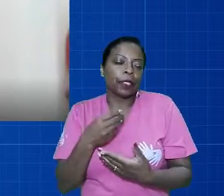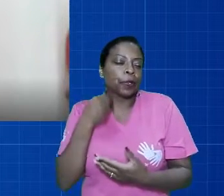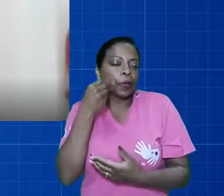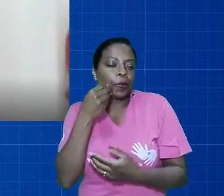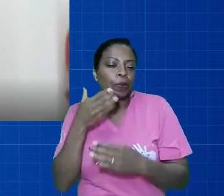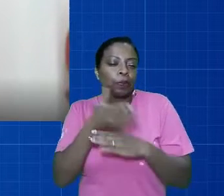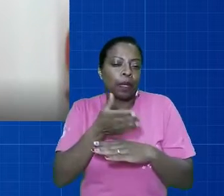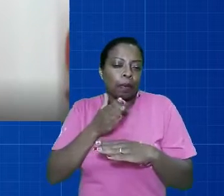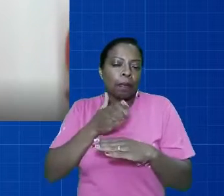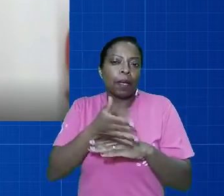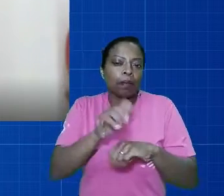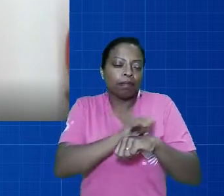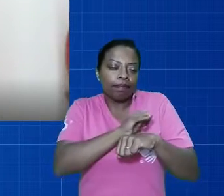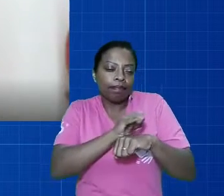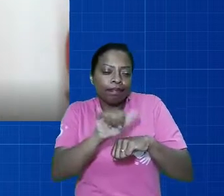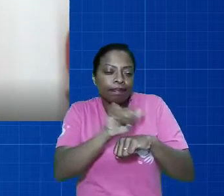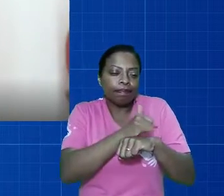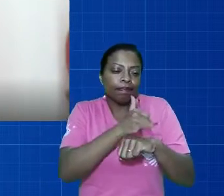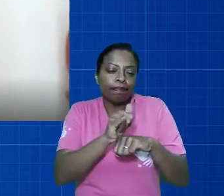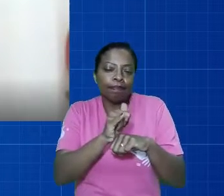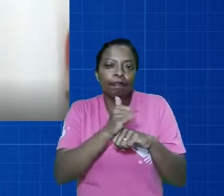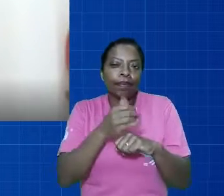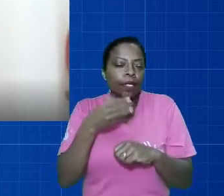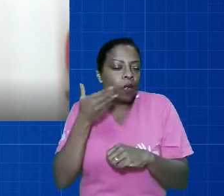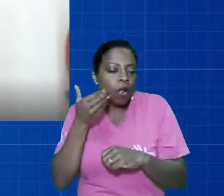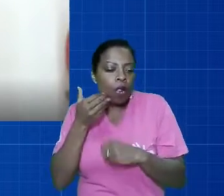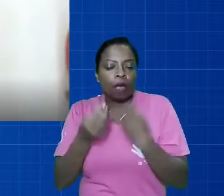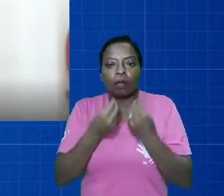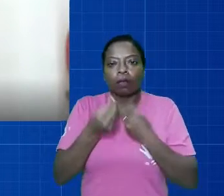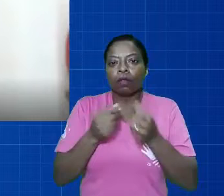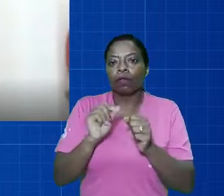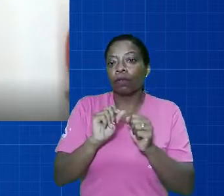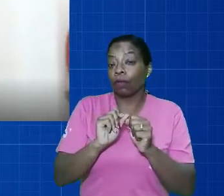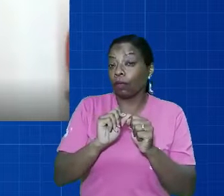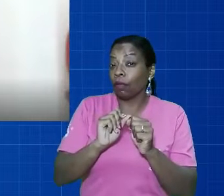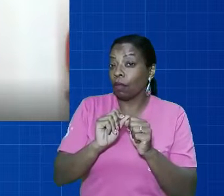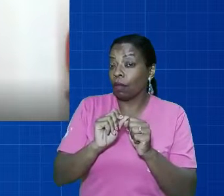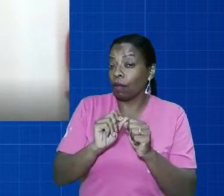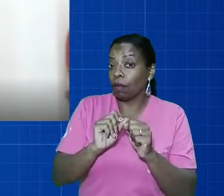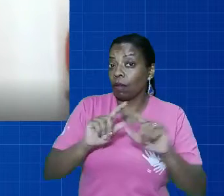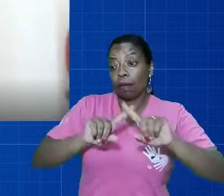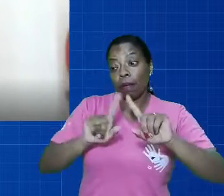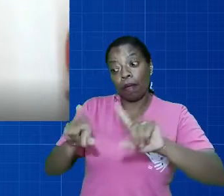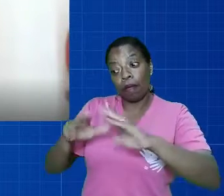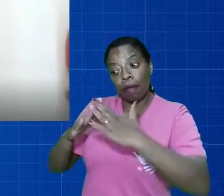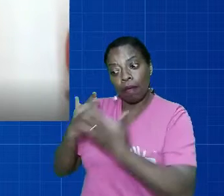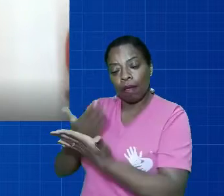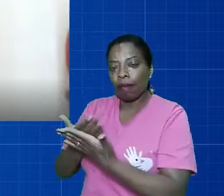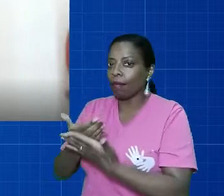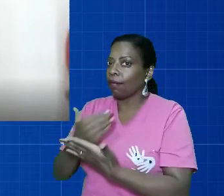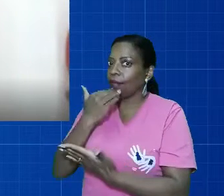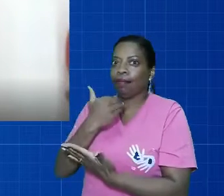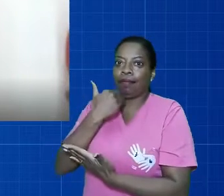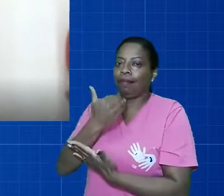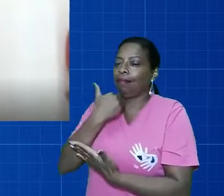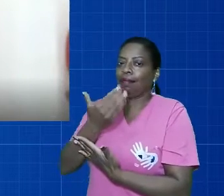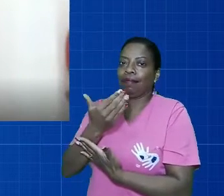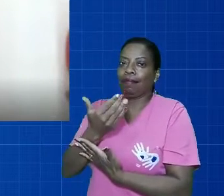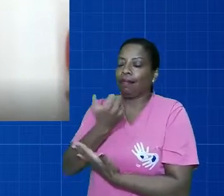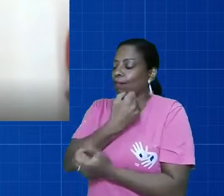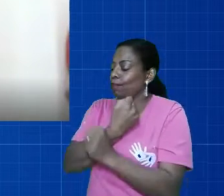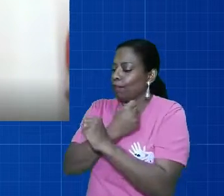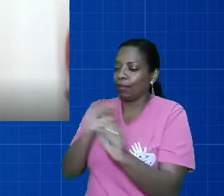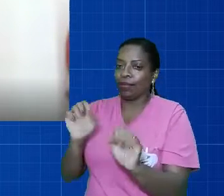testar algumas metodologias, algumas práticas que num grupo menor de alunos,